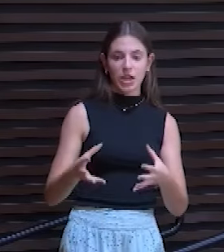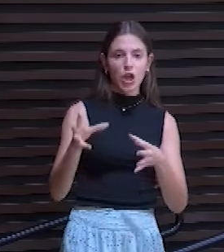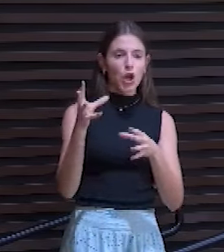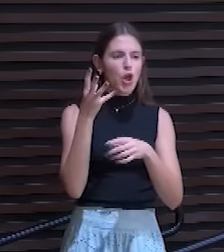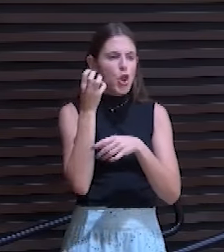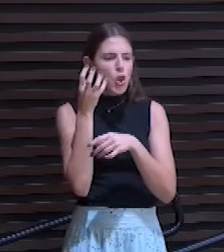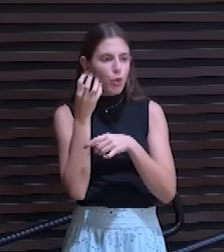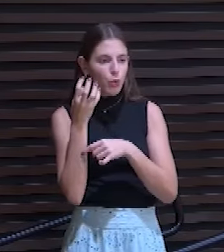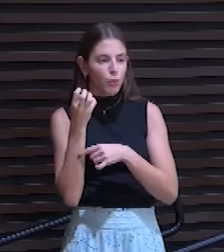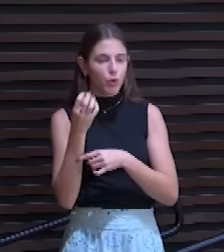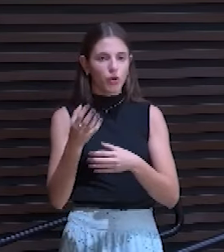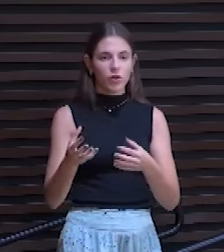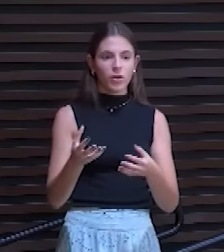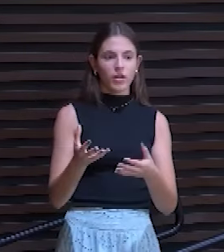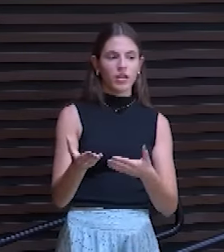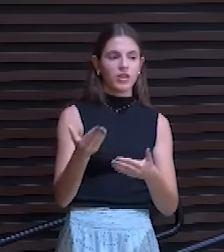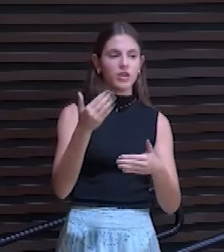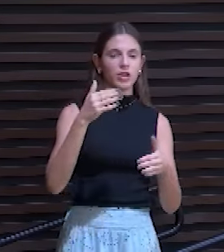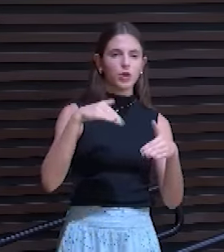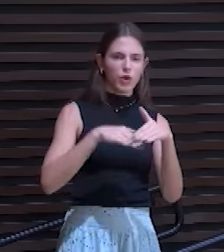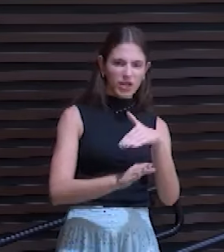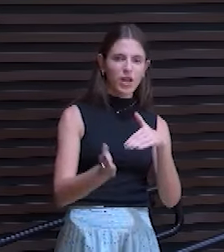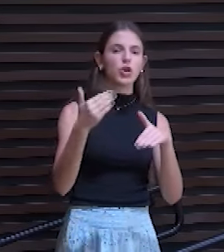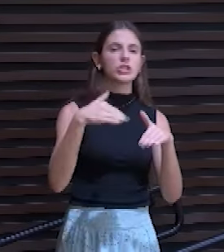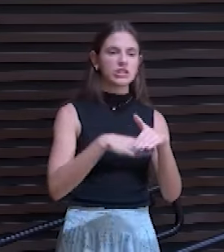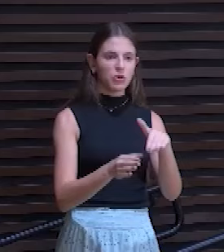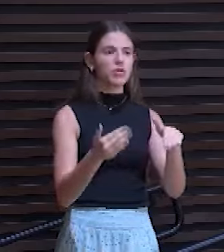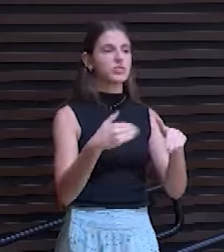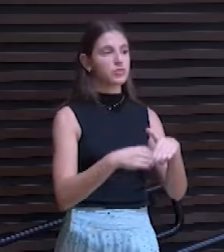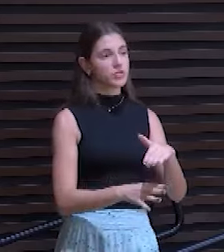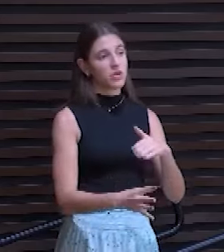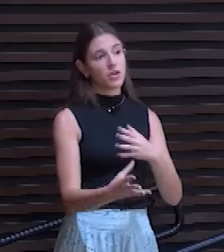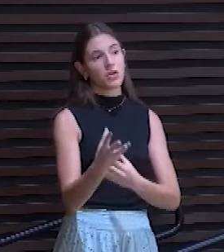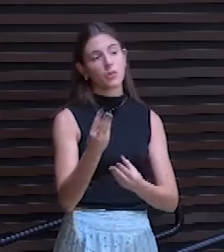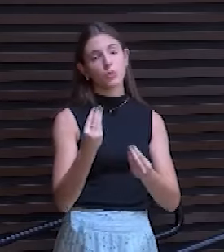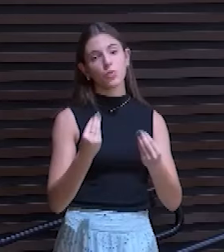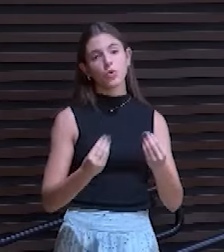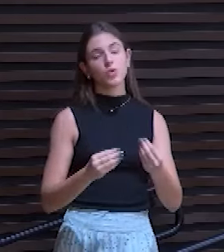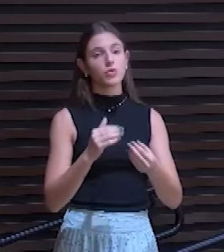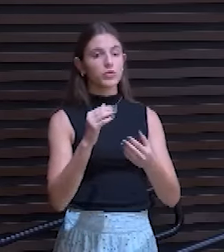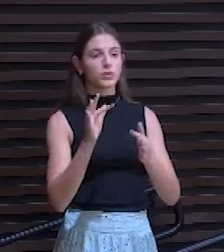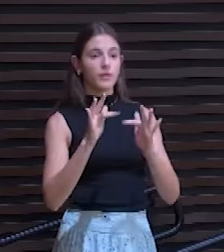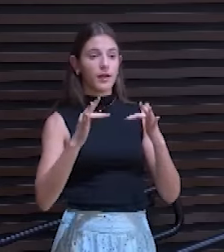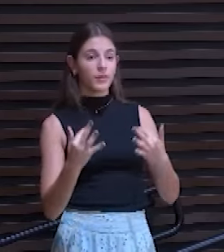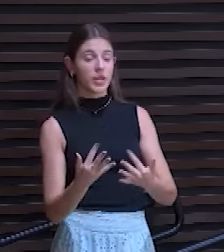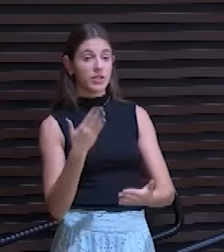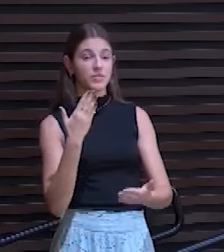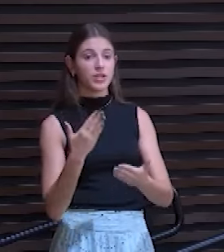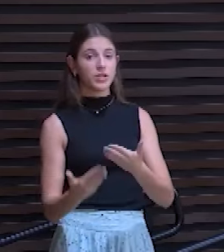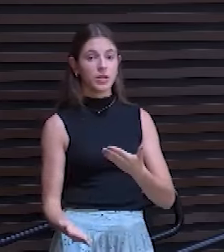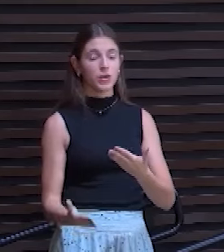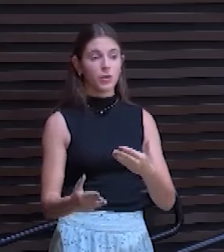e mais bens. Muitos pais perderam o verdadeiro sentido da vida.